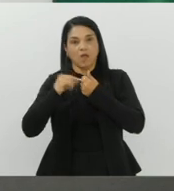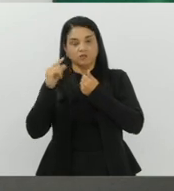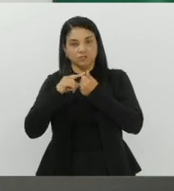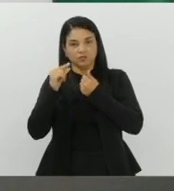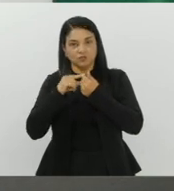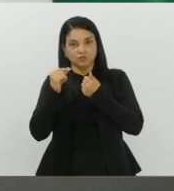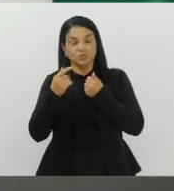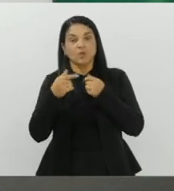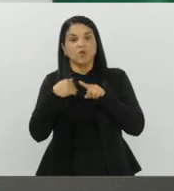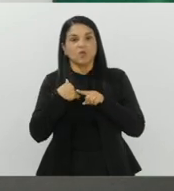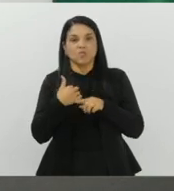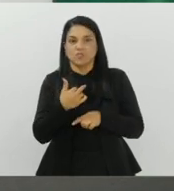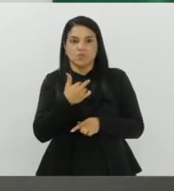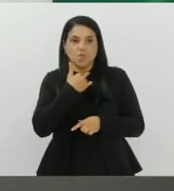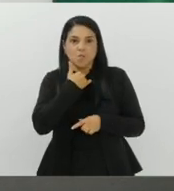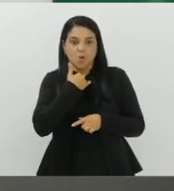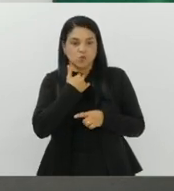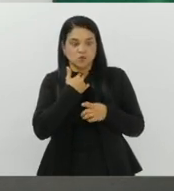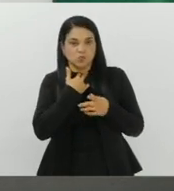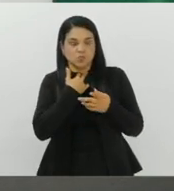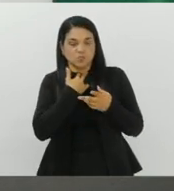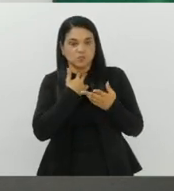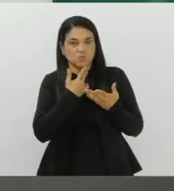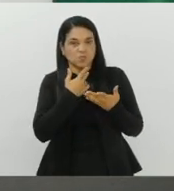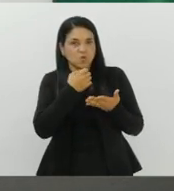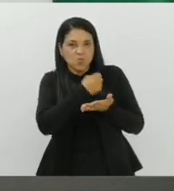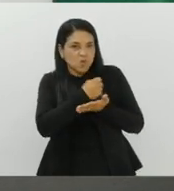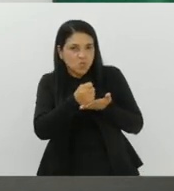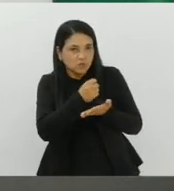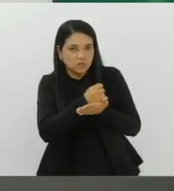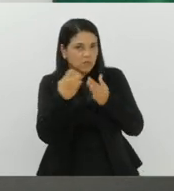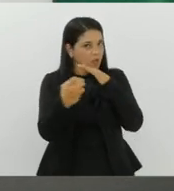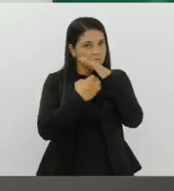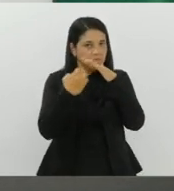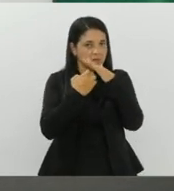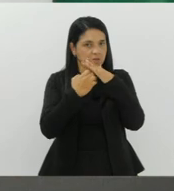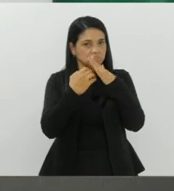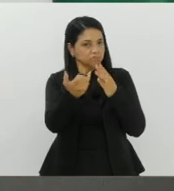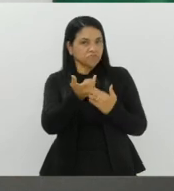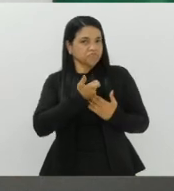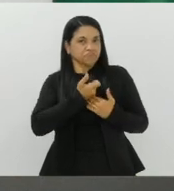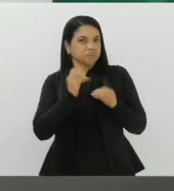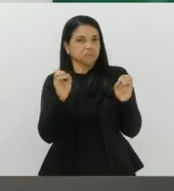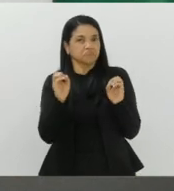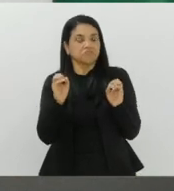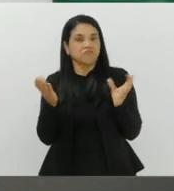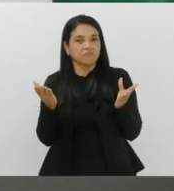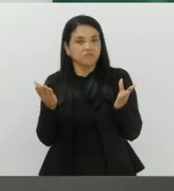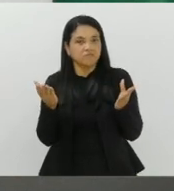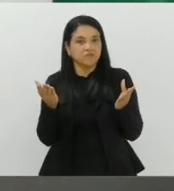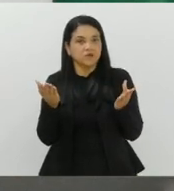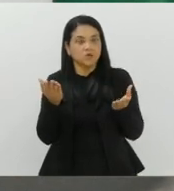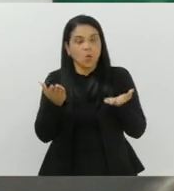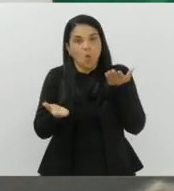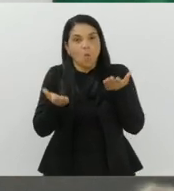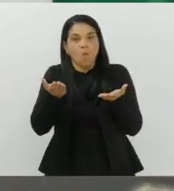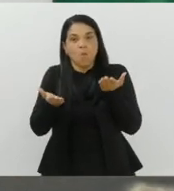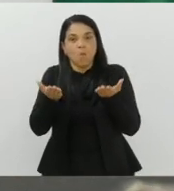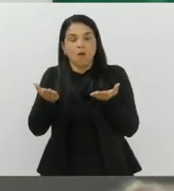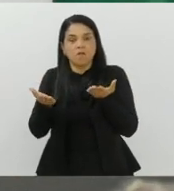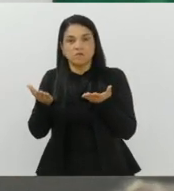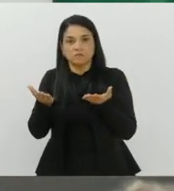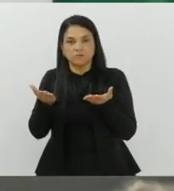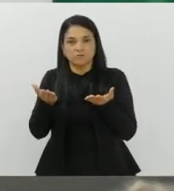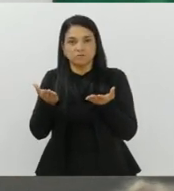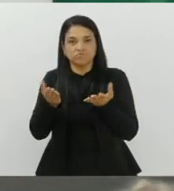nada dizendo que eu não posso contratar uma empresa para fazer todo o balanço